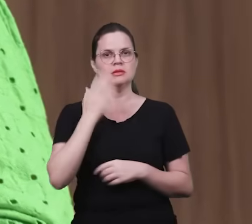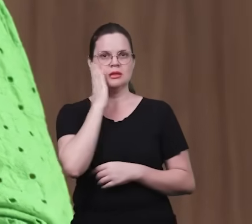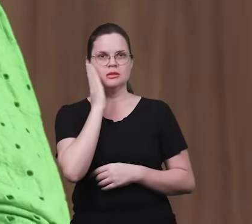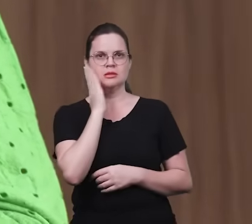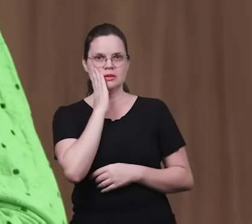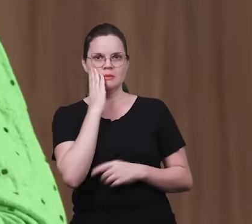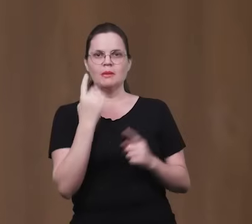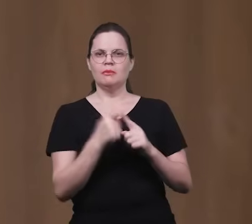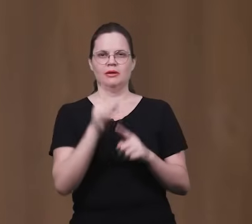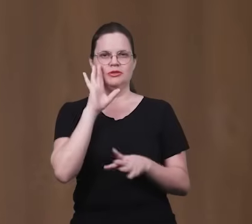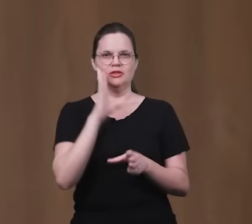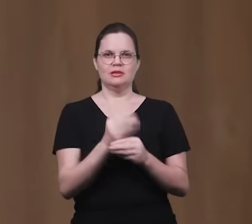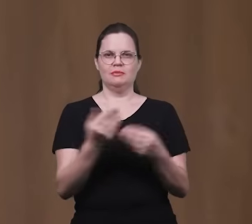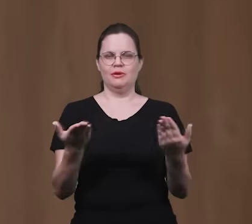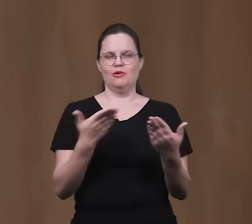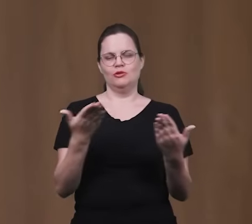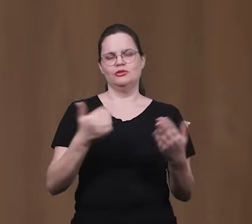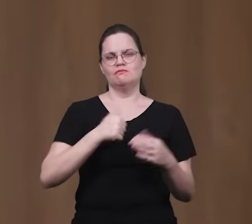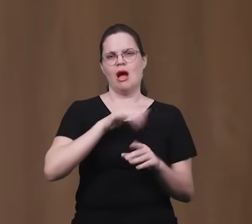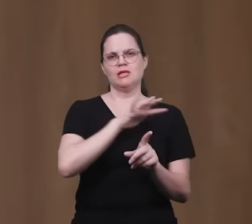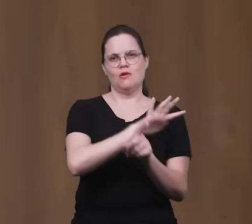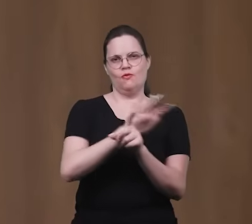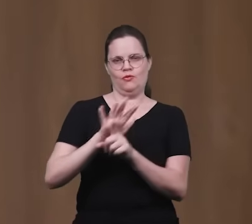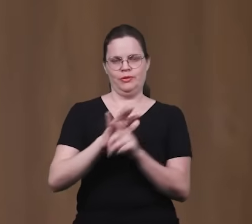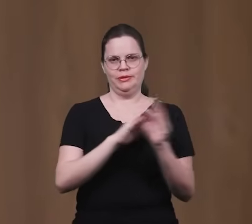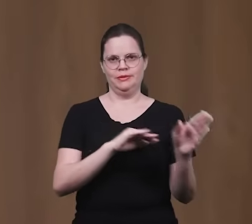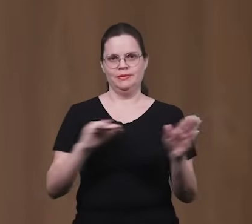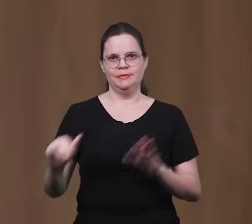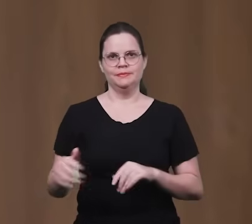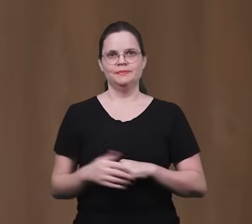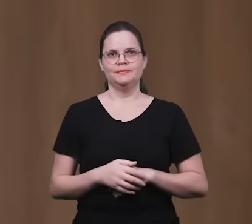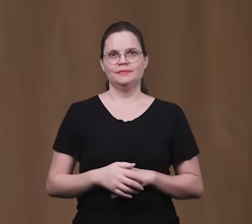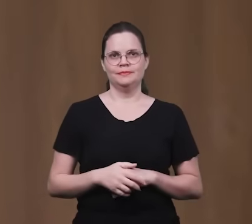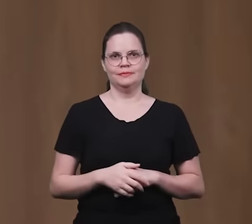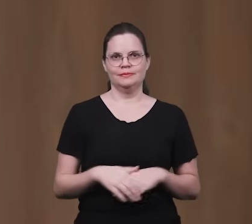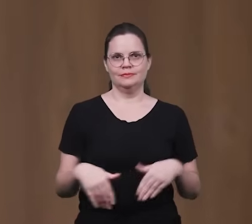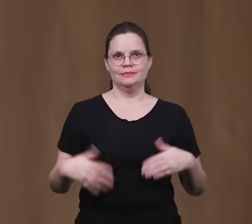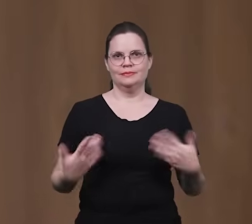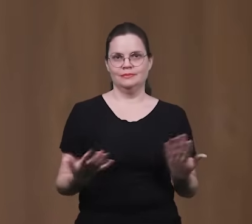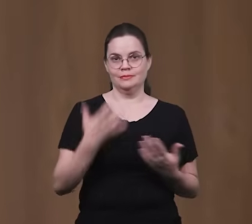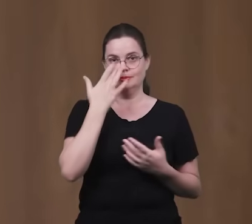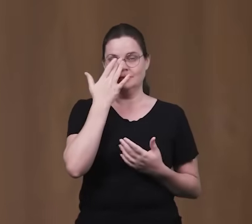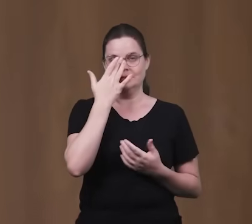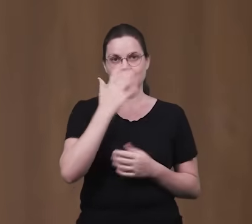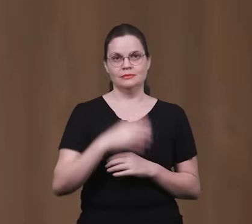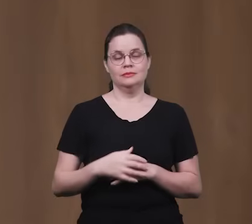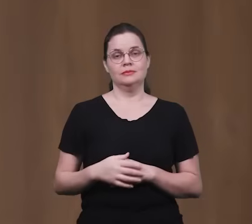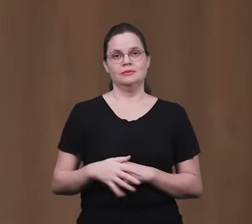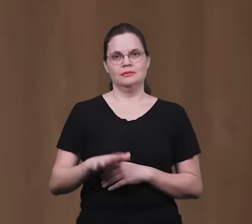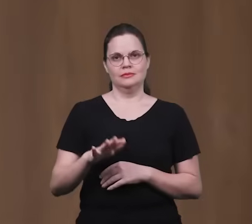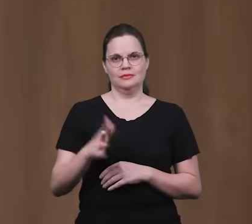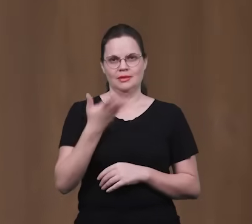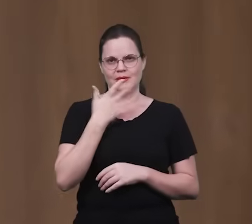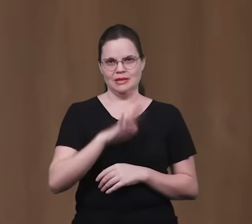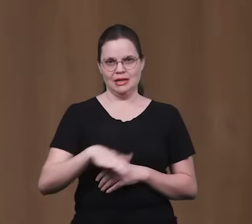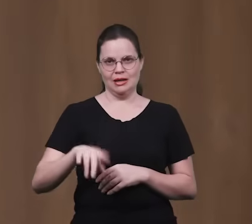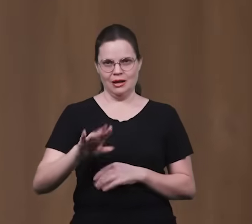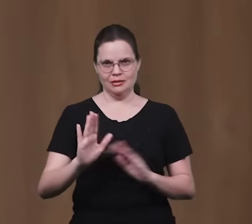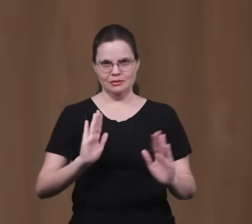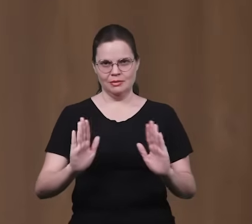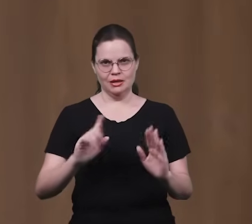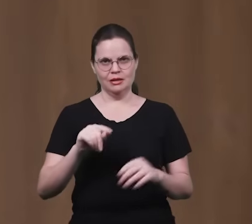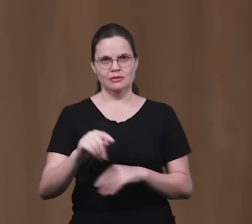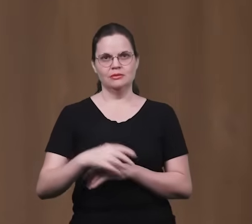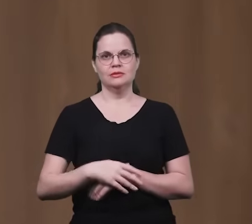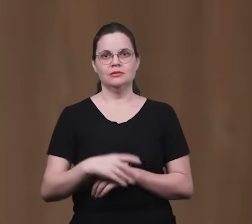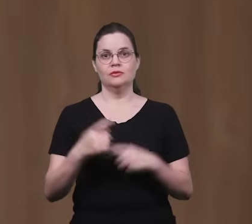vez maiores. Nessa faixa etária, não tem muito segredo não, é assim, você